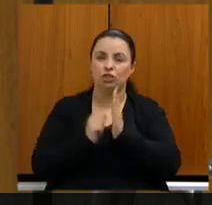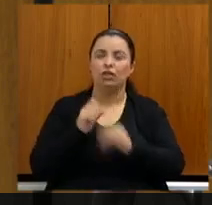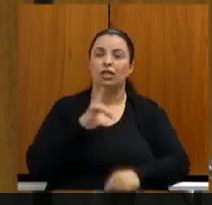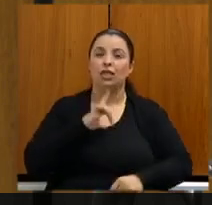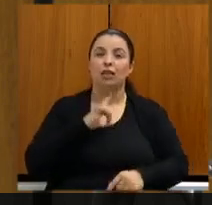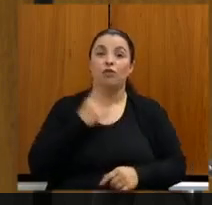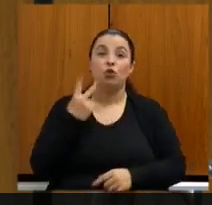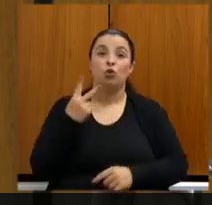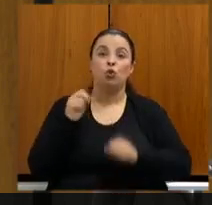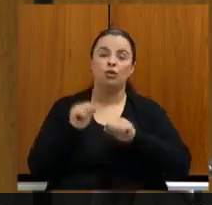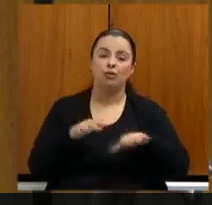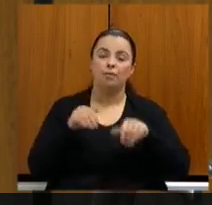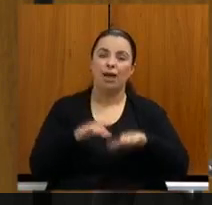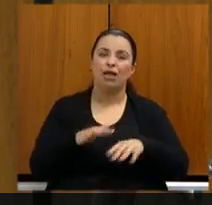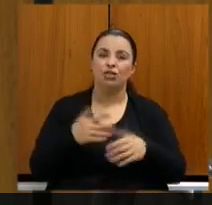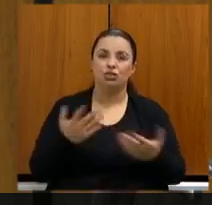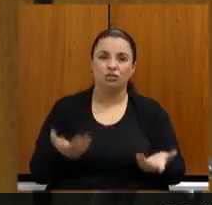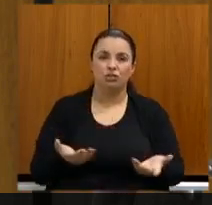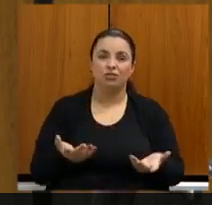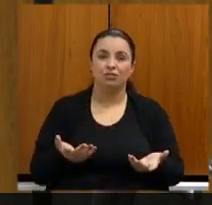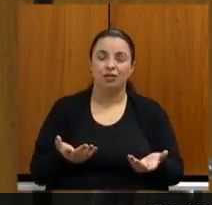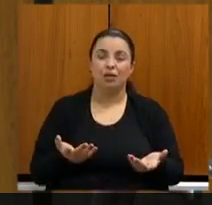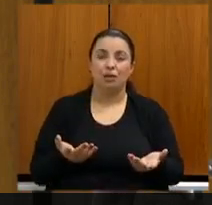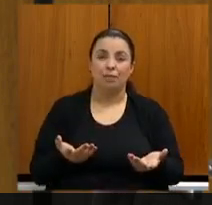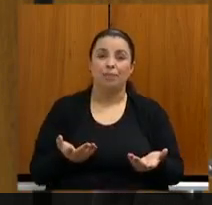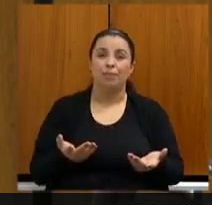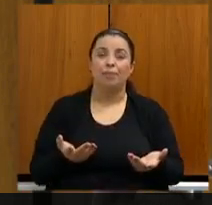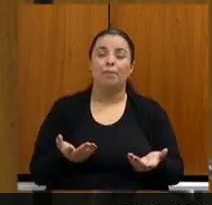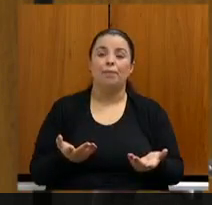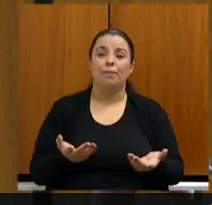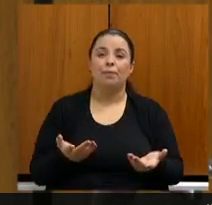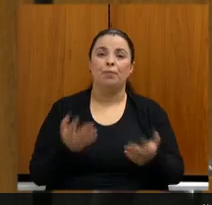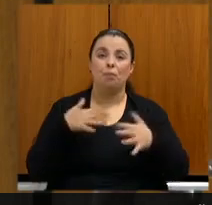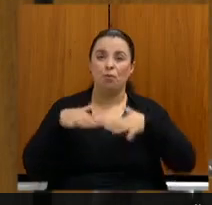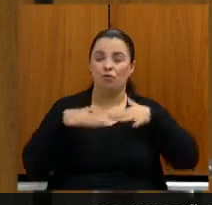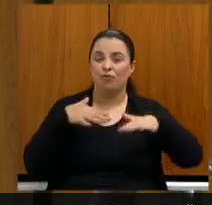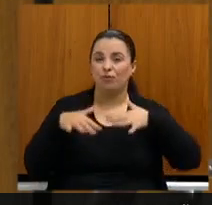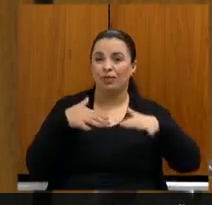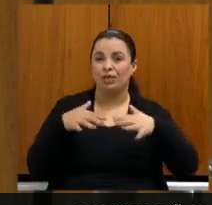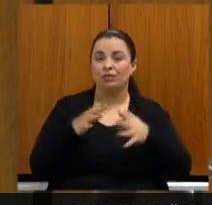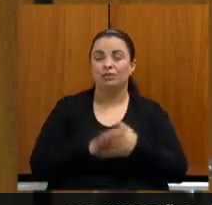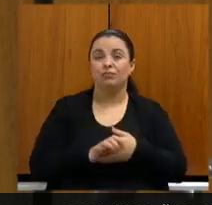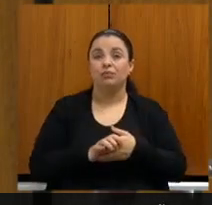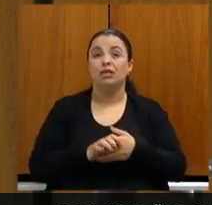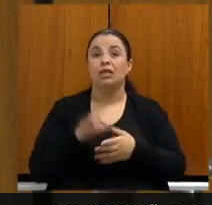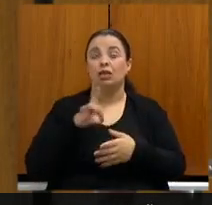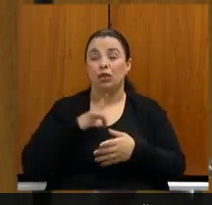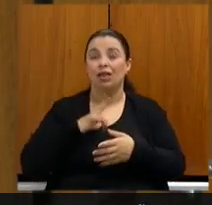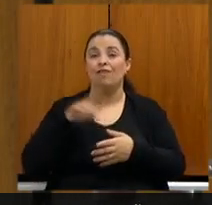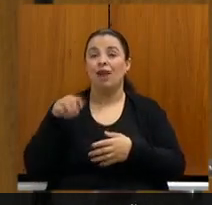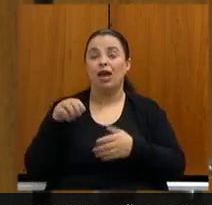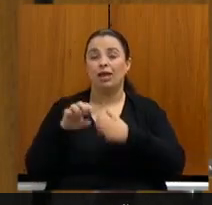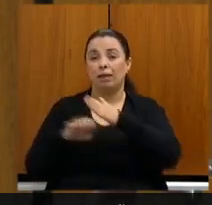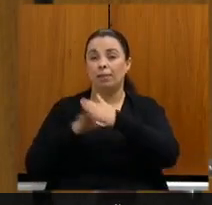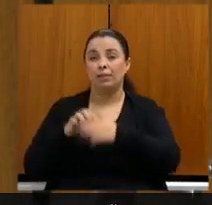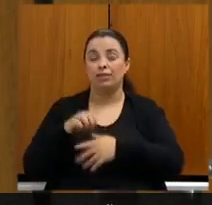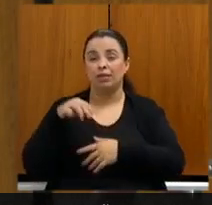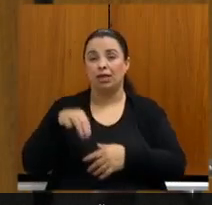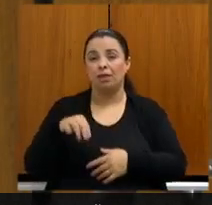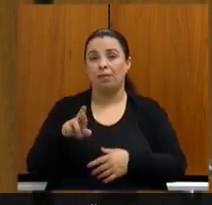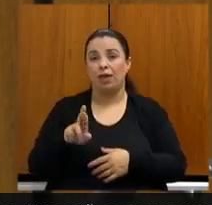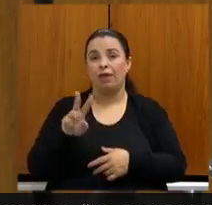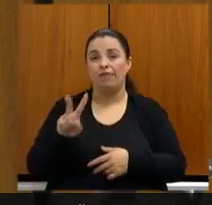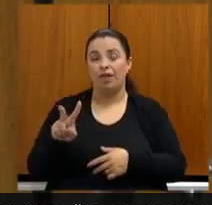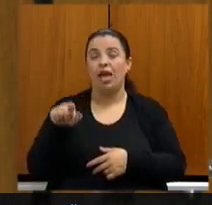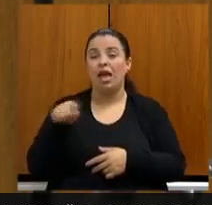ameaça iminente de despejo por parte da MRV que quer a empresa que se reivindica a